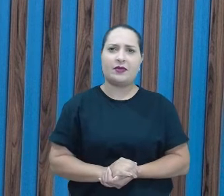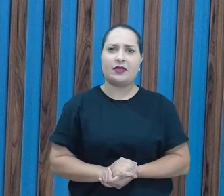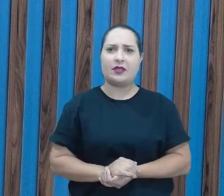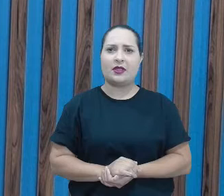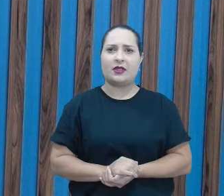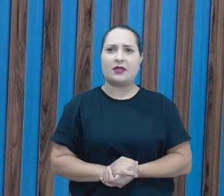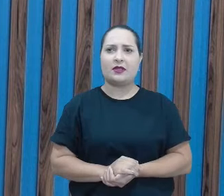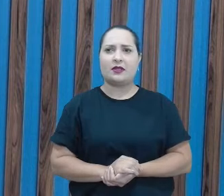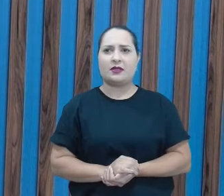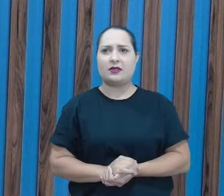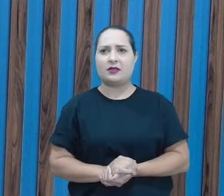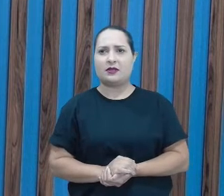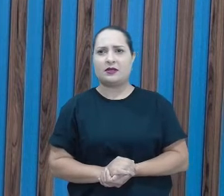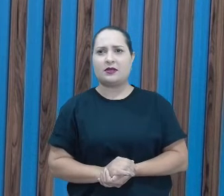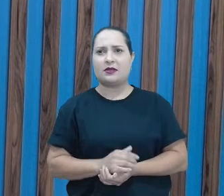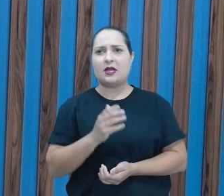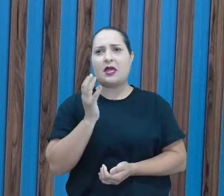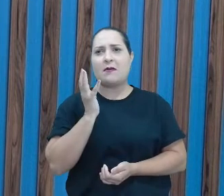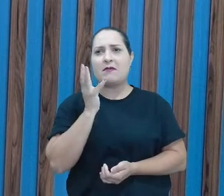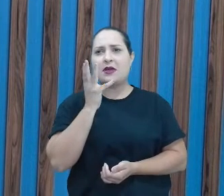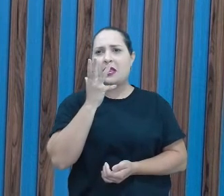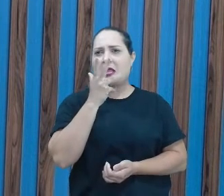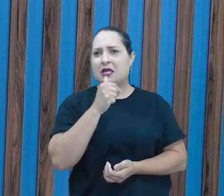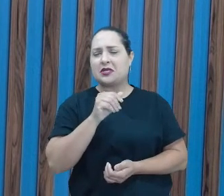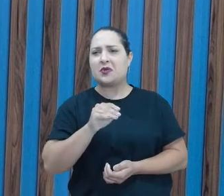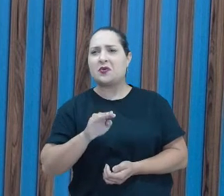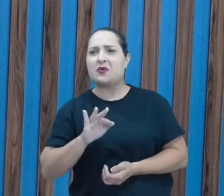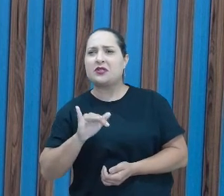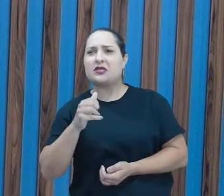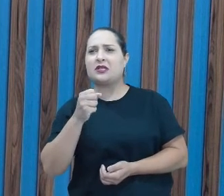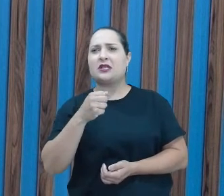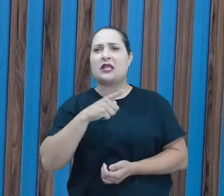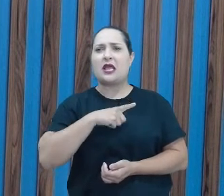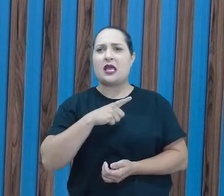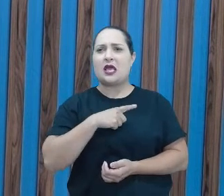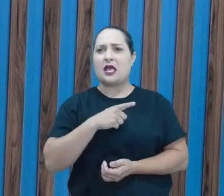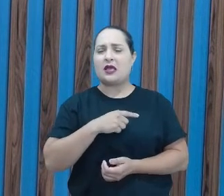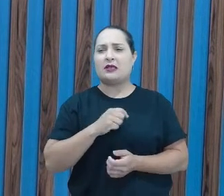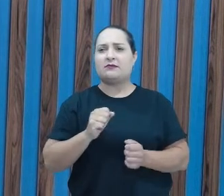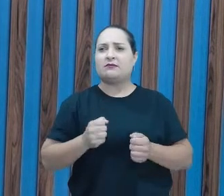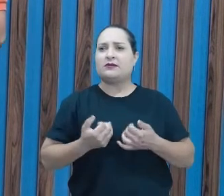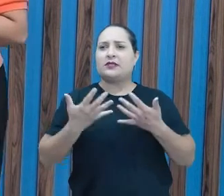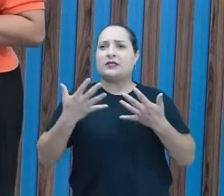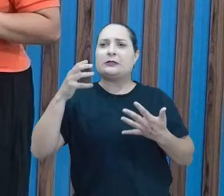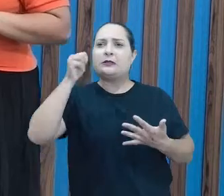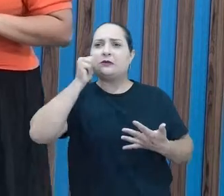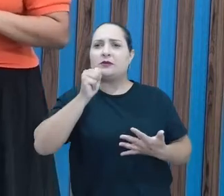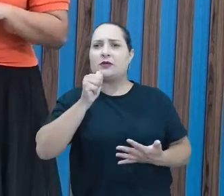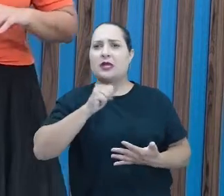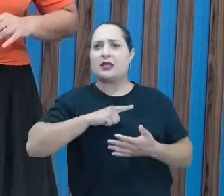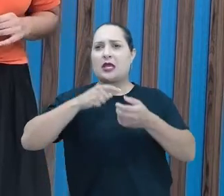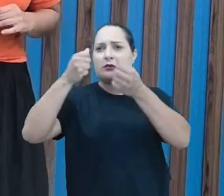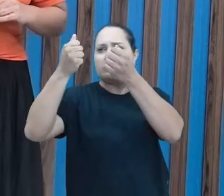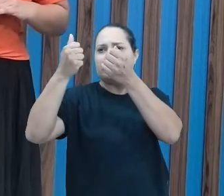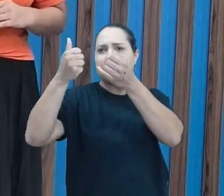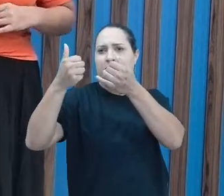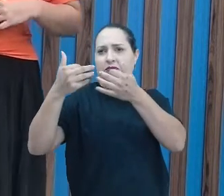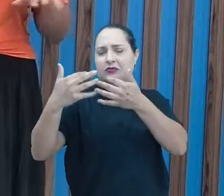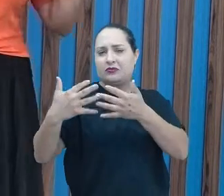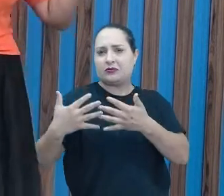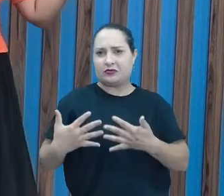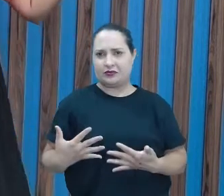da cutis reside o encanto da mulher. E aí ele vai descrever